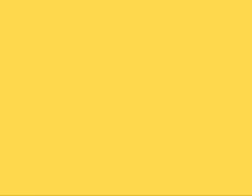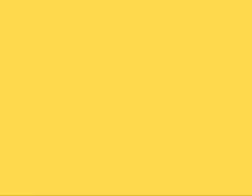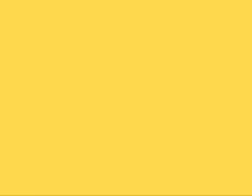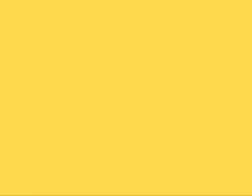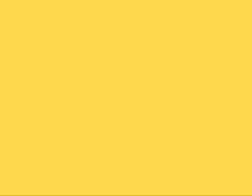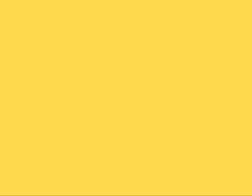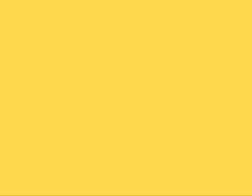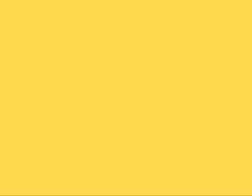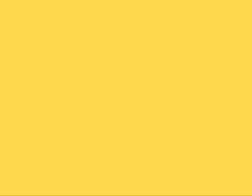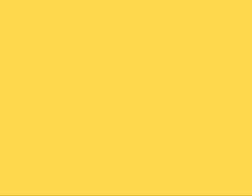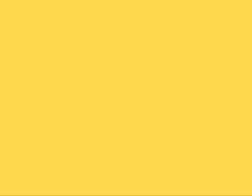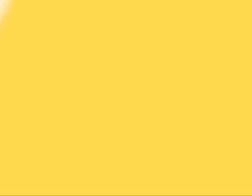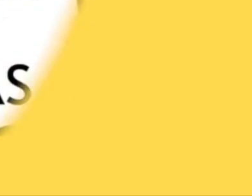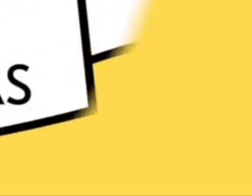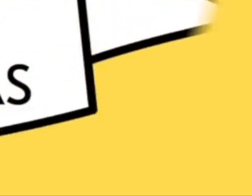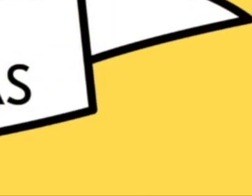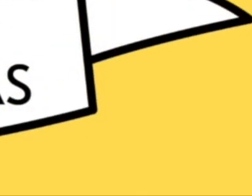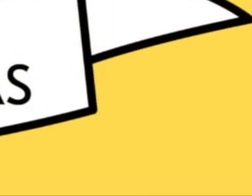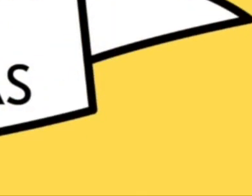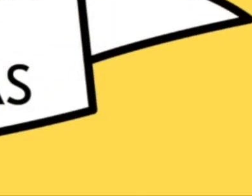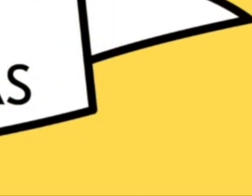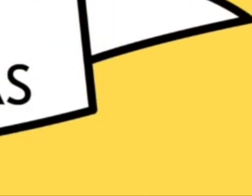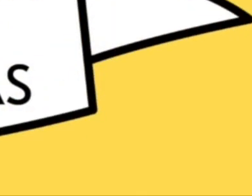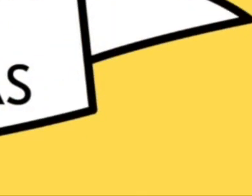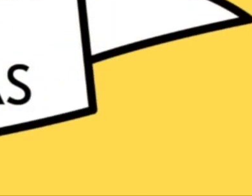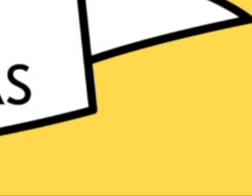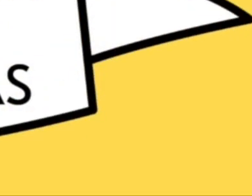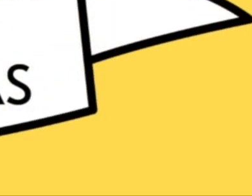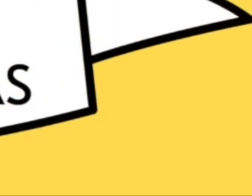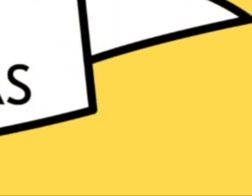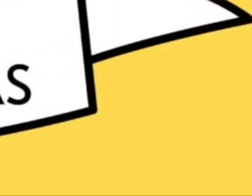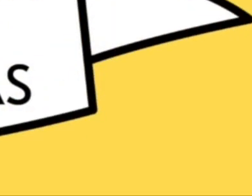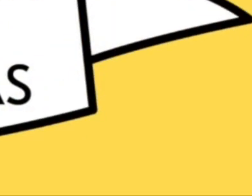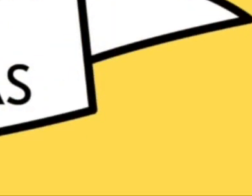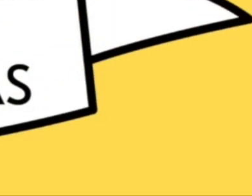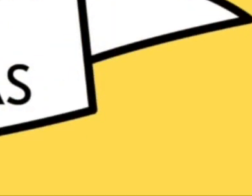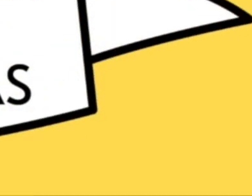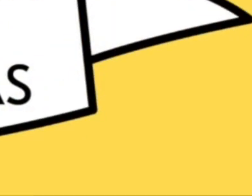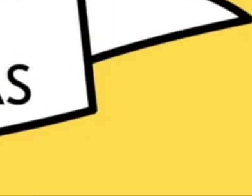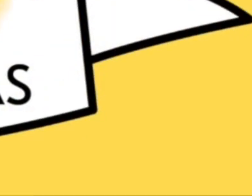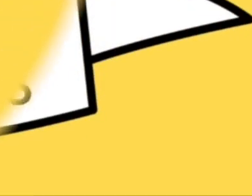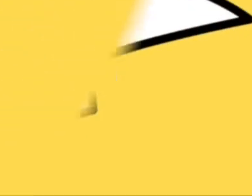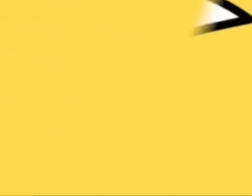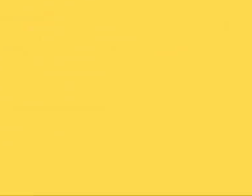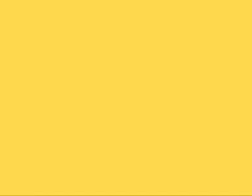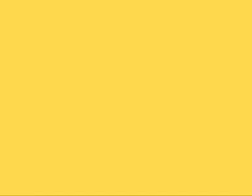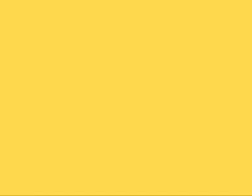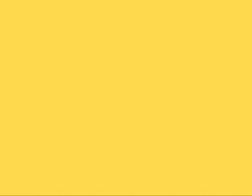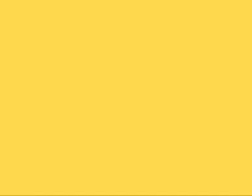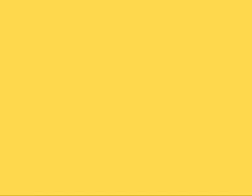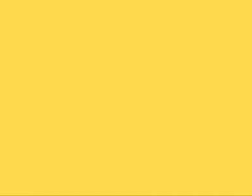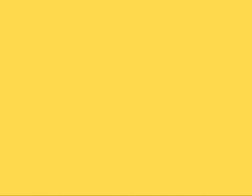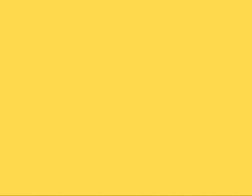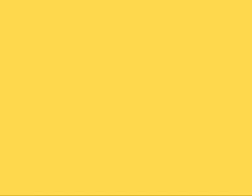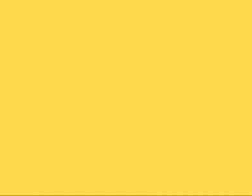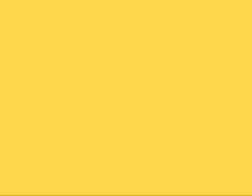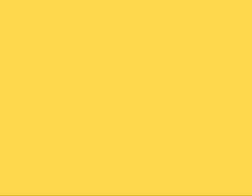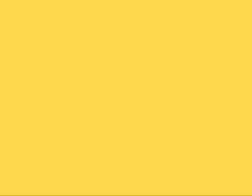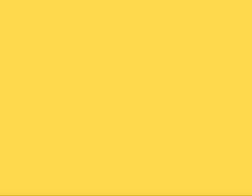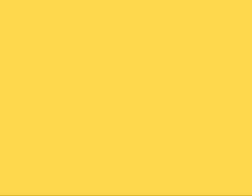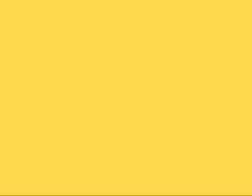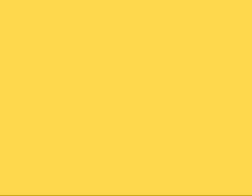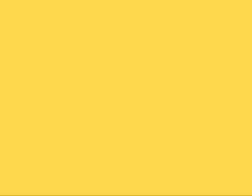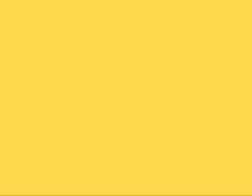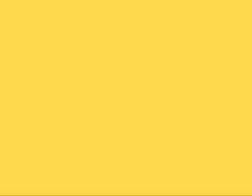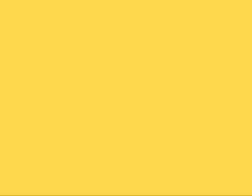Dos Mafagafos apresenta O Pintor de Lembranças, de José Antonio de Canizo. Ilustrações de